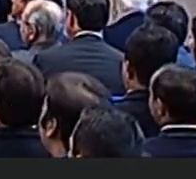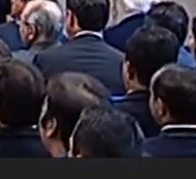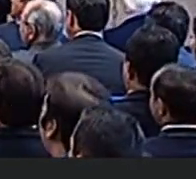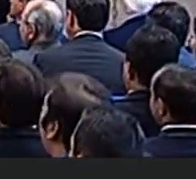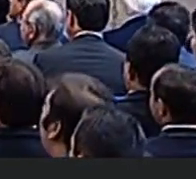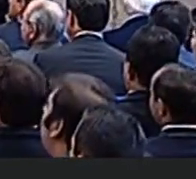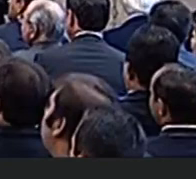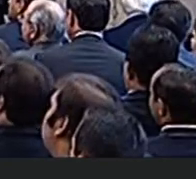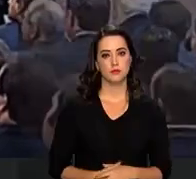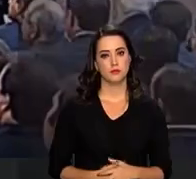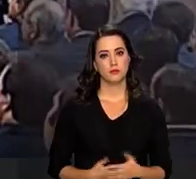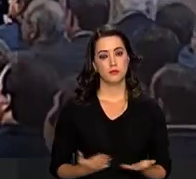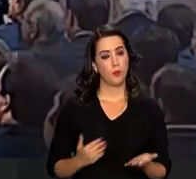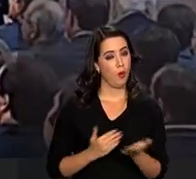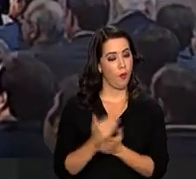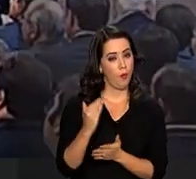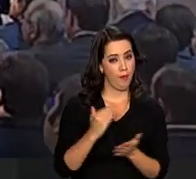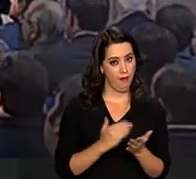Olha,